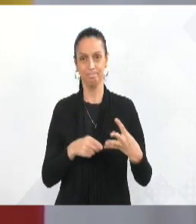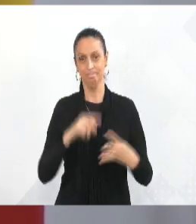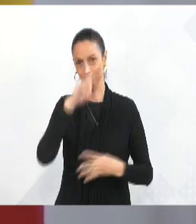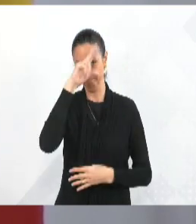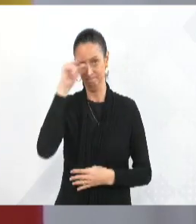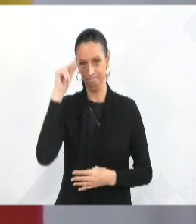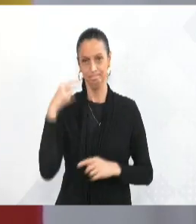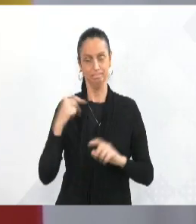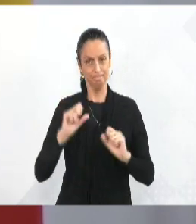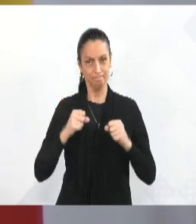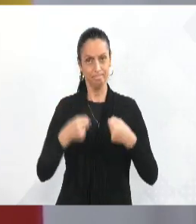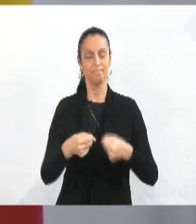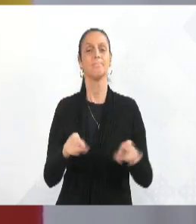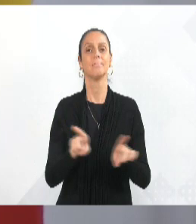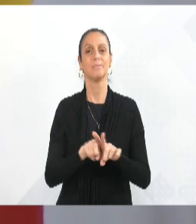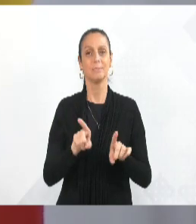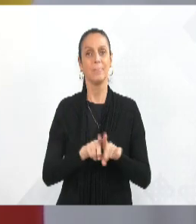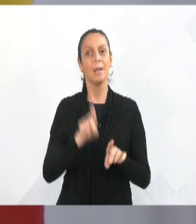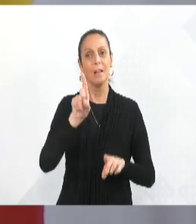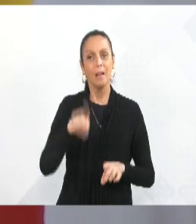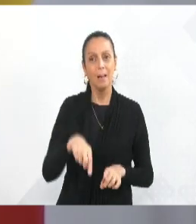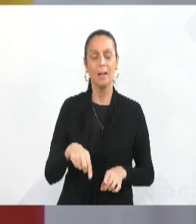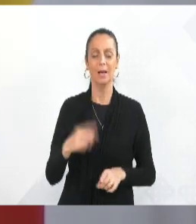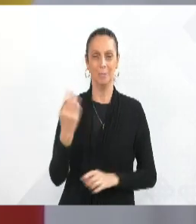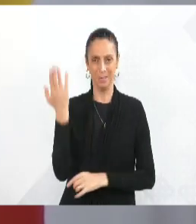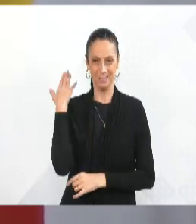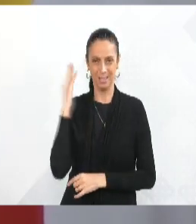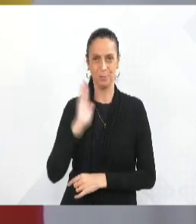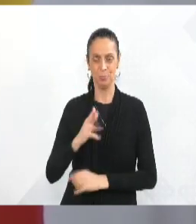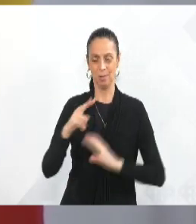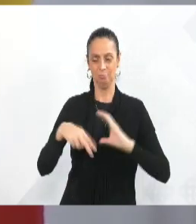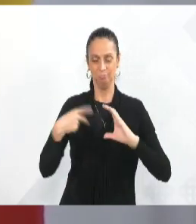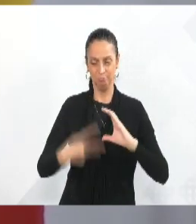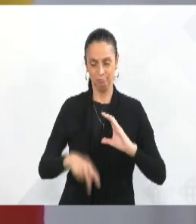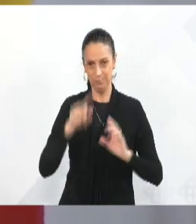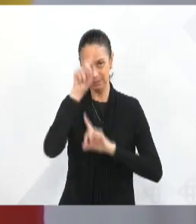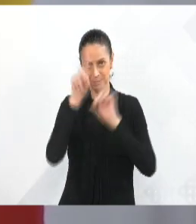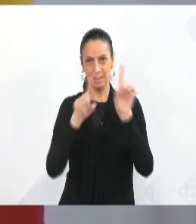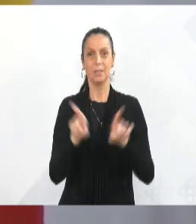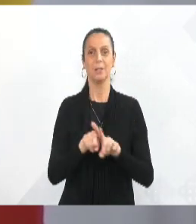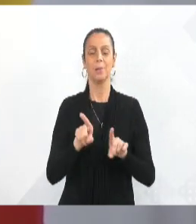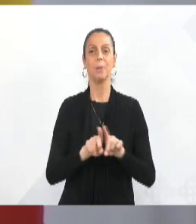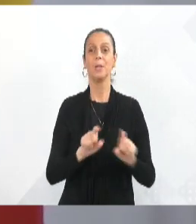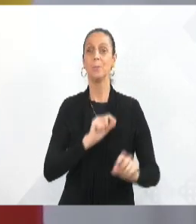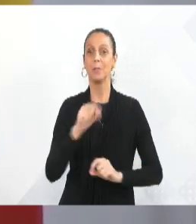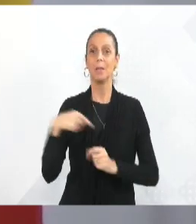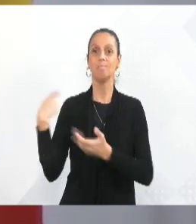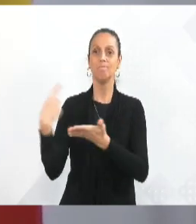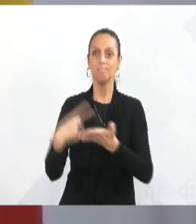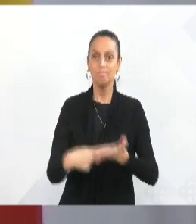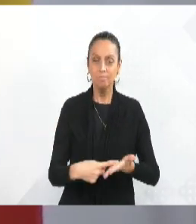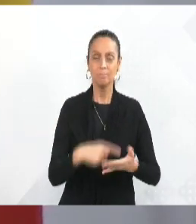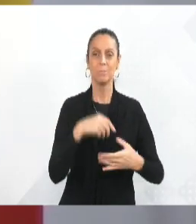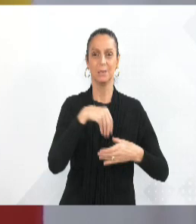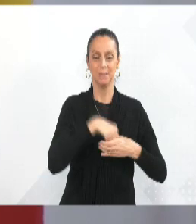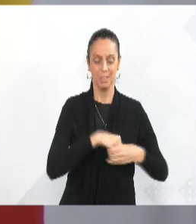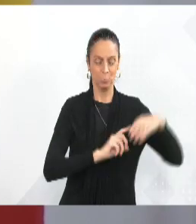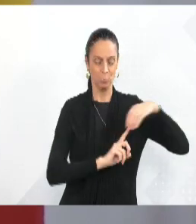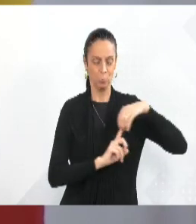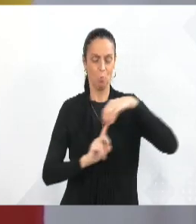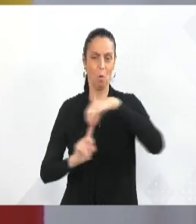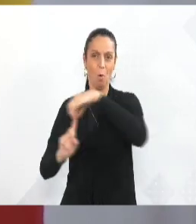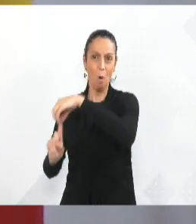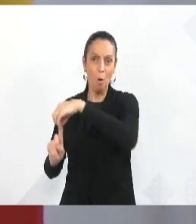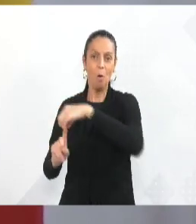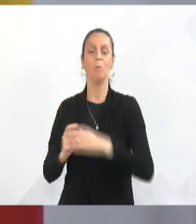esforços é uma demanda proveniente também da Câmara de Vereadores, a instalação e universalização dos abrigos de ônibus da cidade. A gente